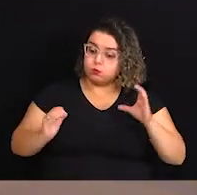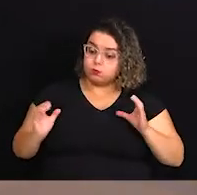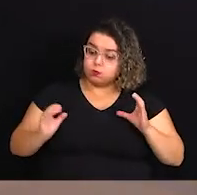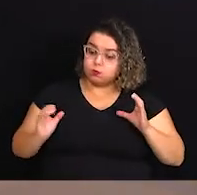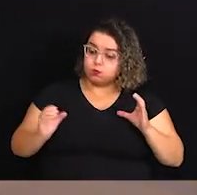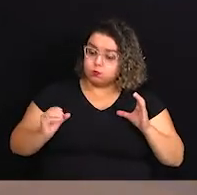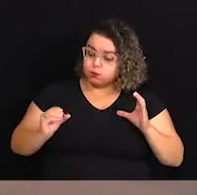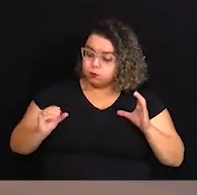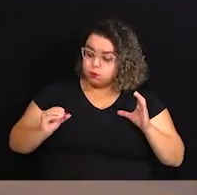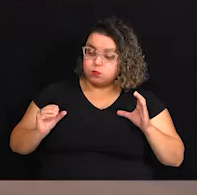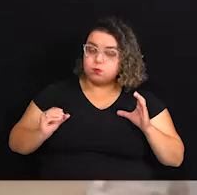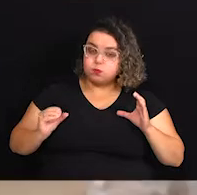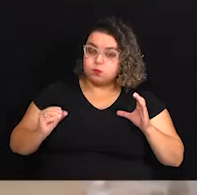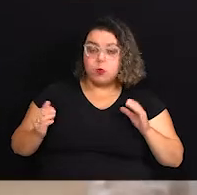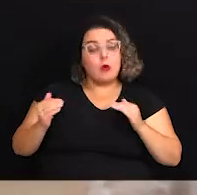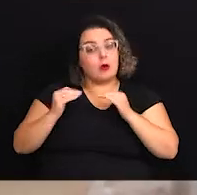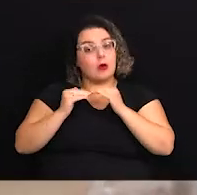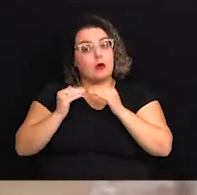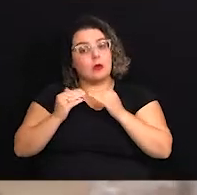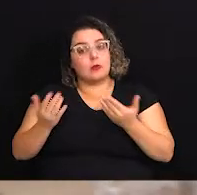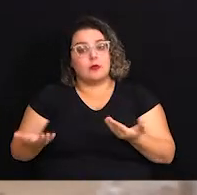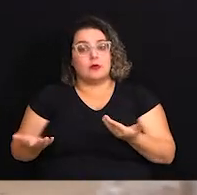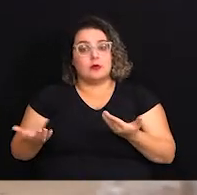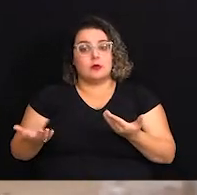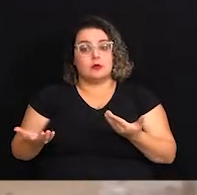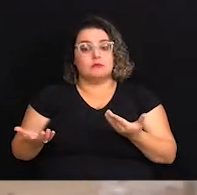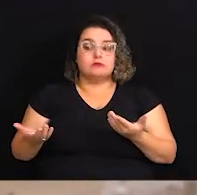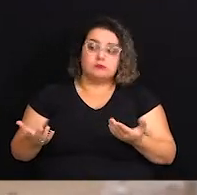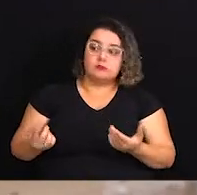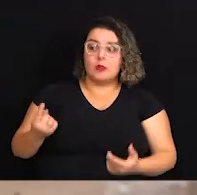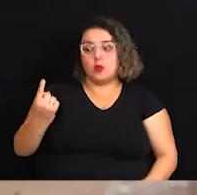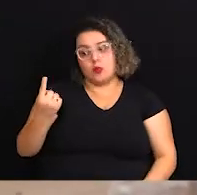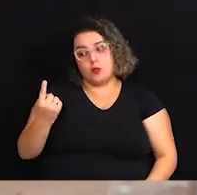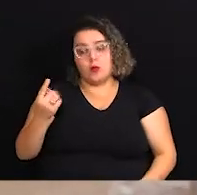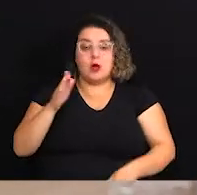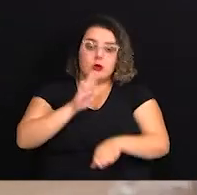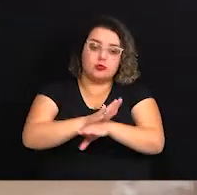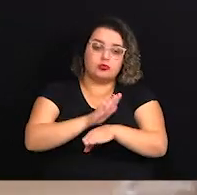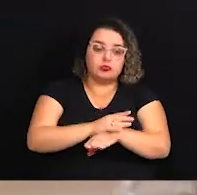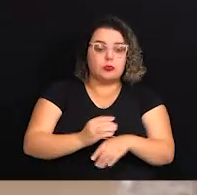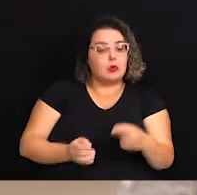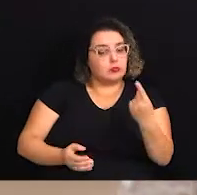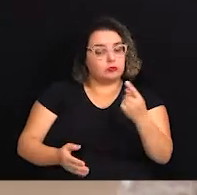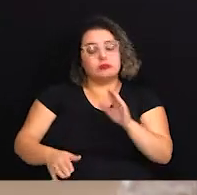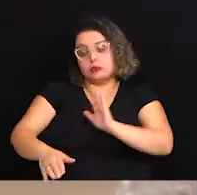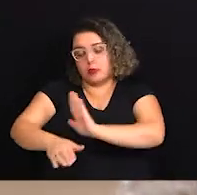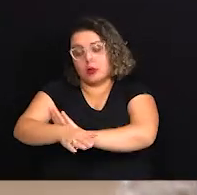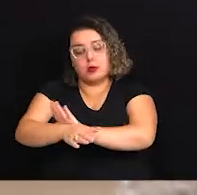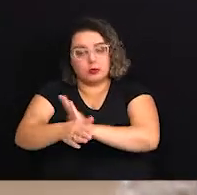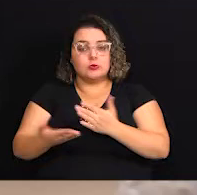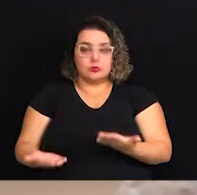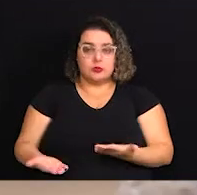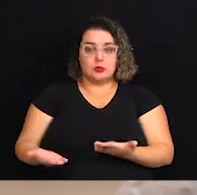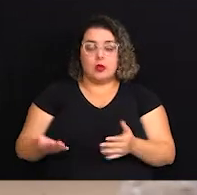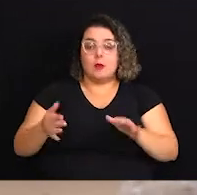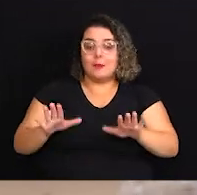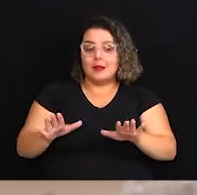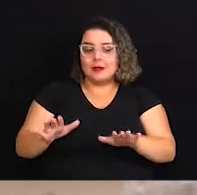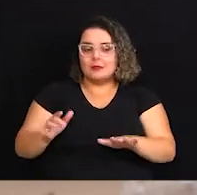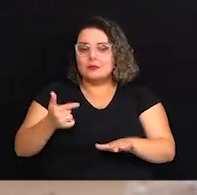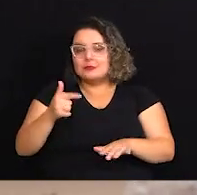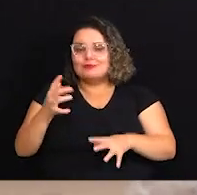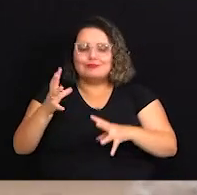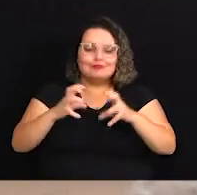familiares combinarem que tudo bem, eventualmente, um ajudar o outro, né? Mas para não